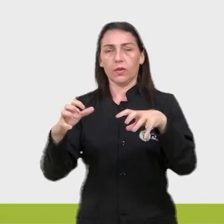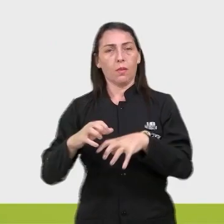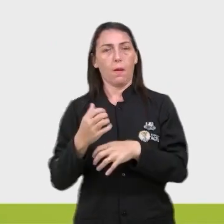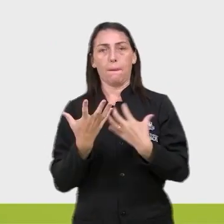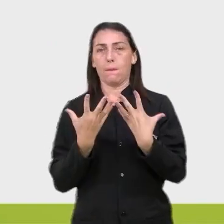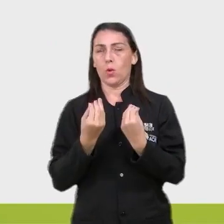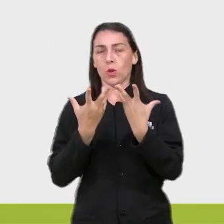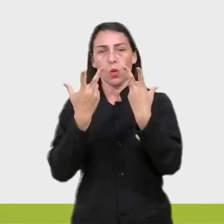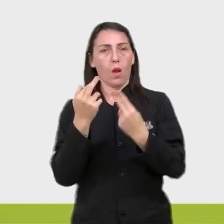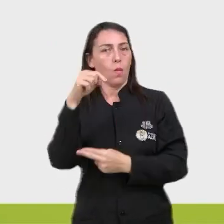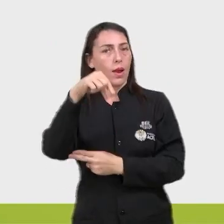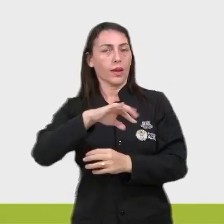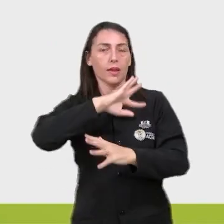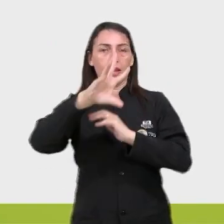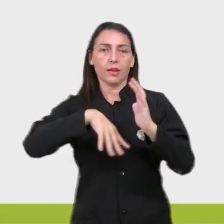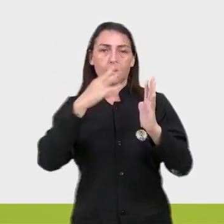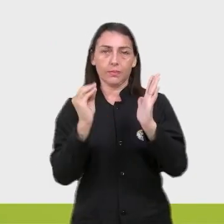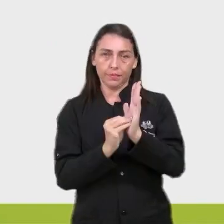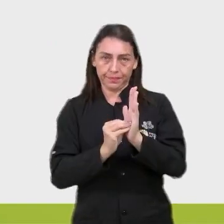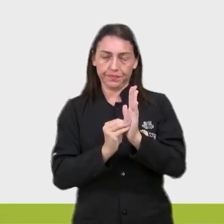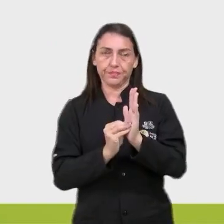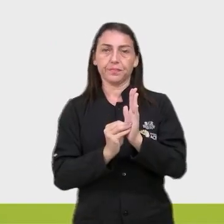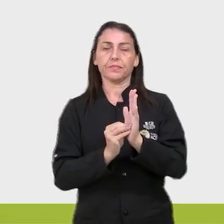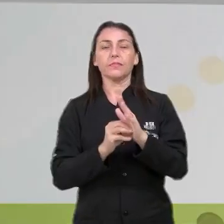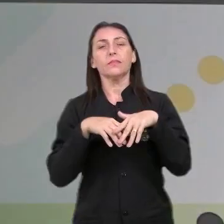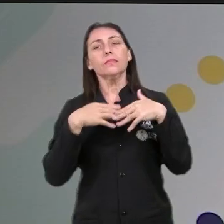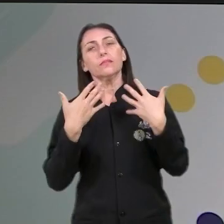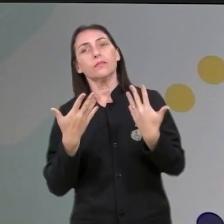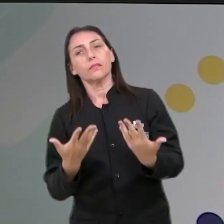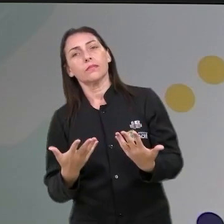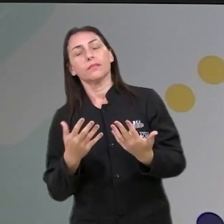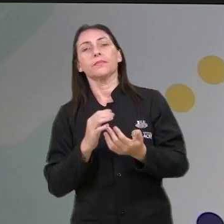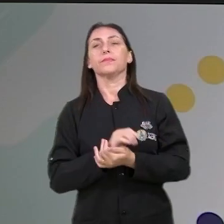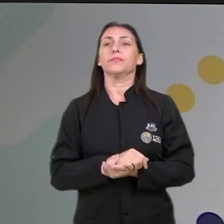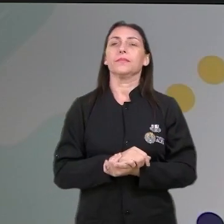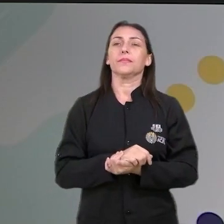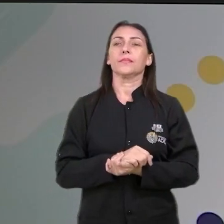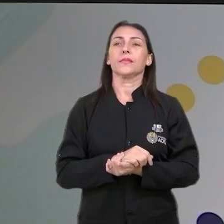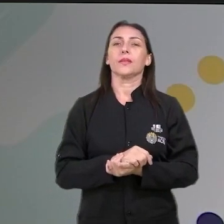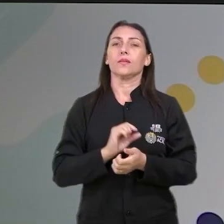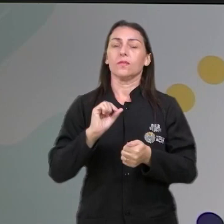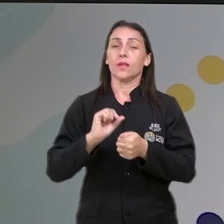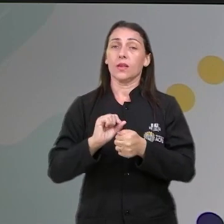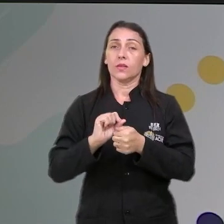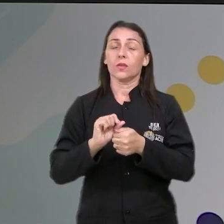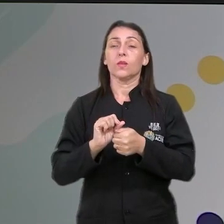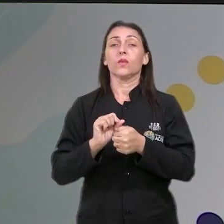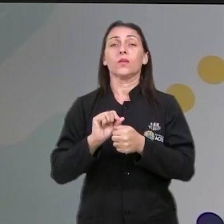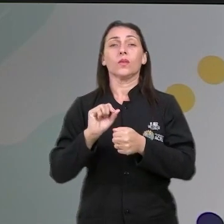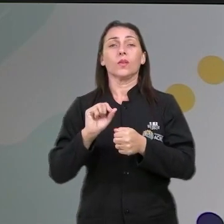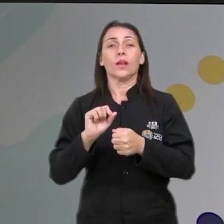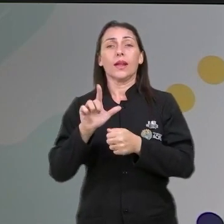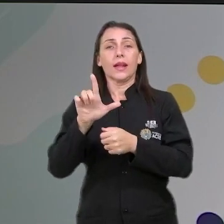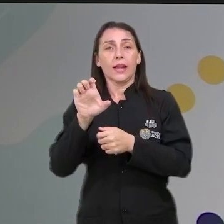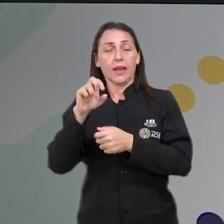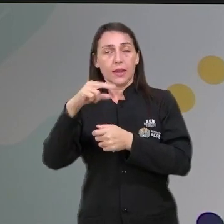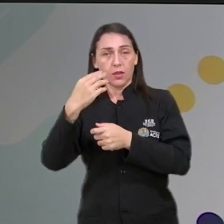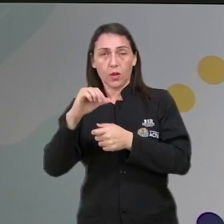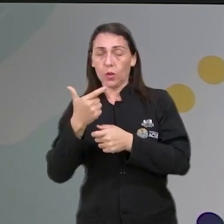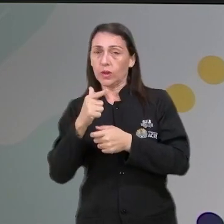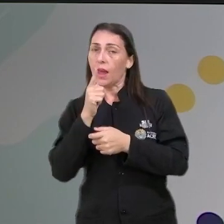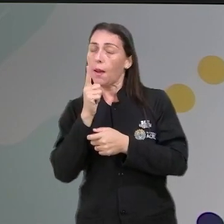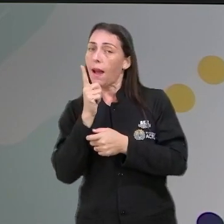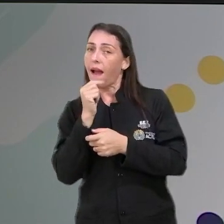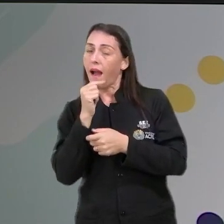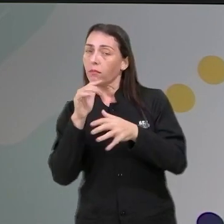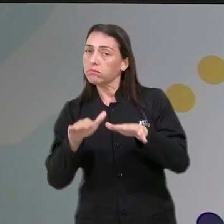chove aqui na região amazônica, tá? Então, isso faz com que os lençóis freáticos não estejam sempre abastecidos, né?